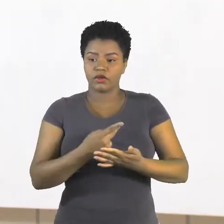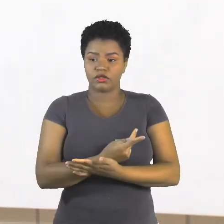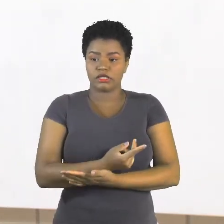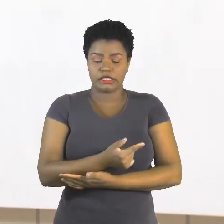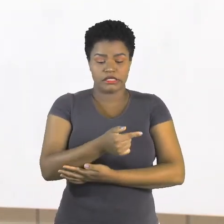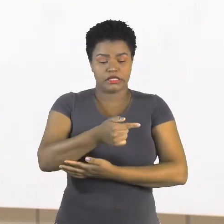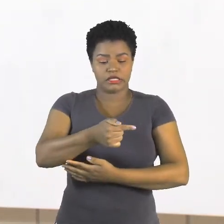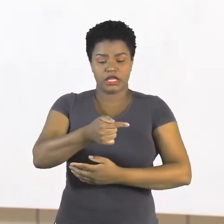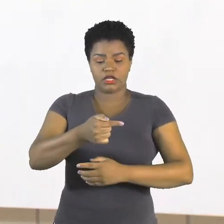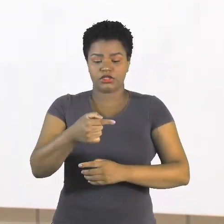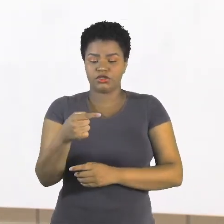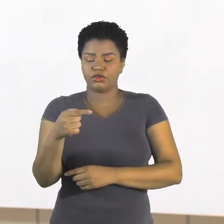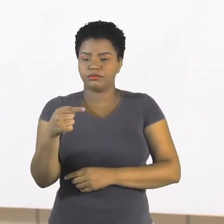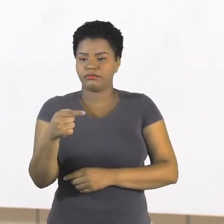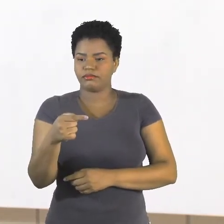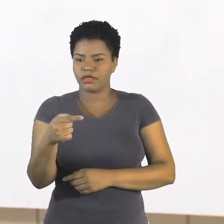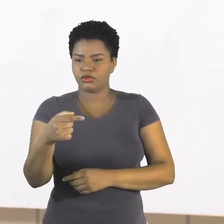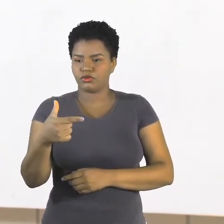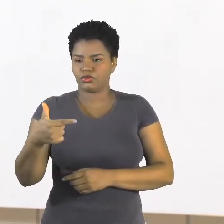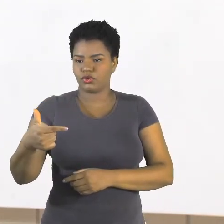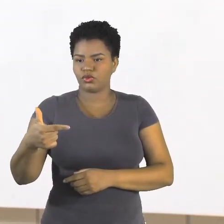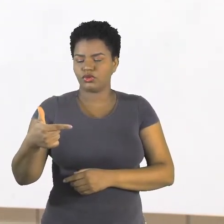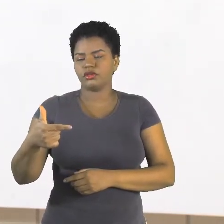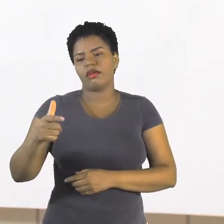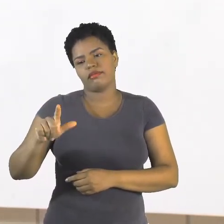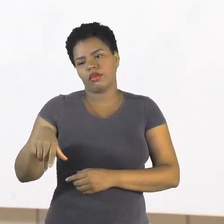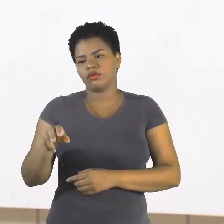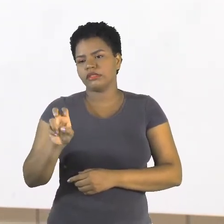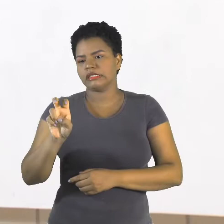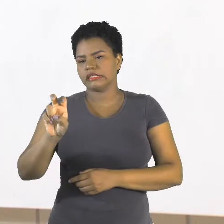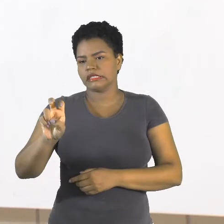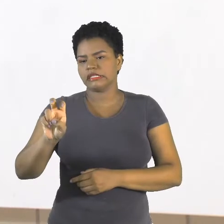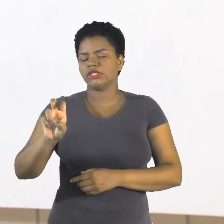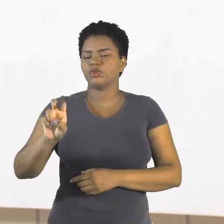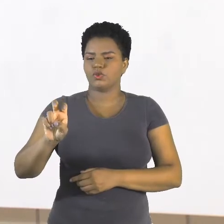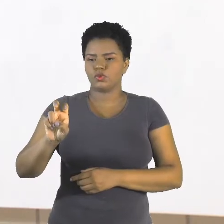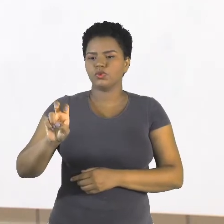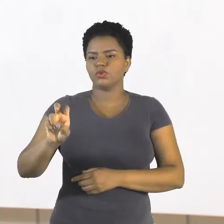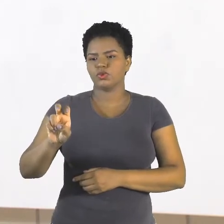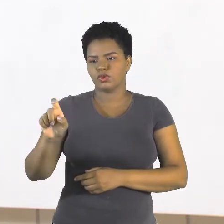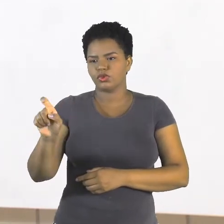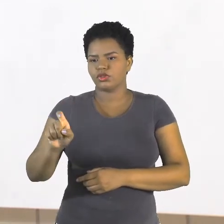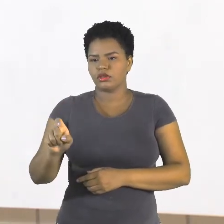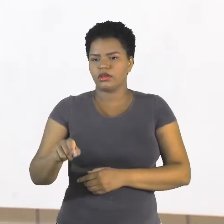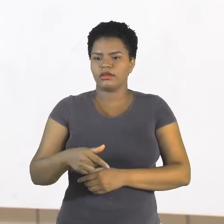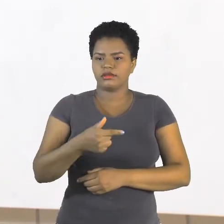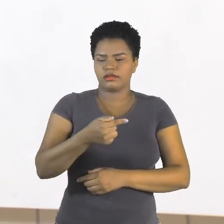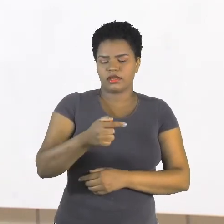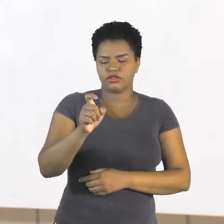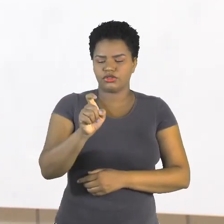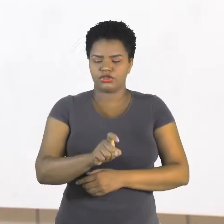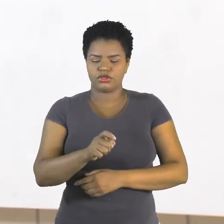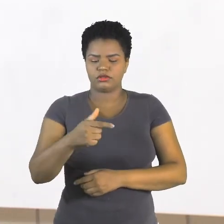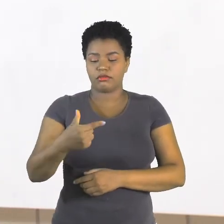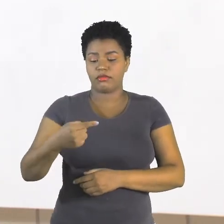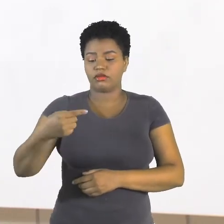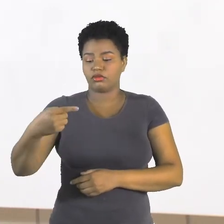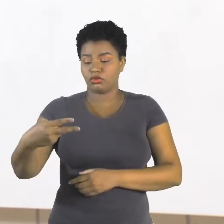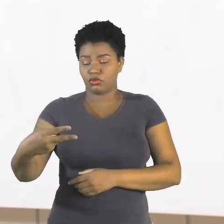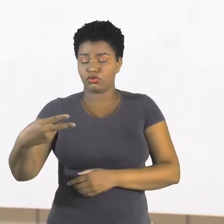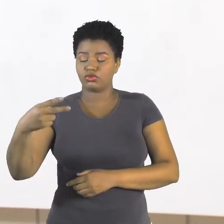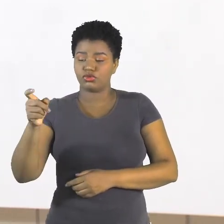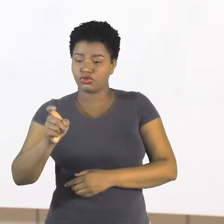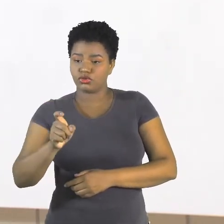2, então eu tenho 5x. 7x menos 2x, 5x. Tudo